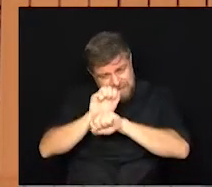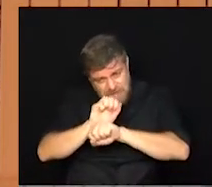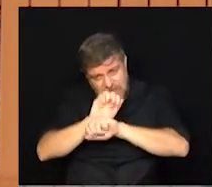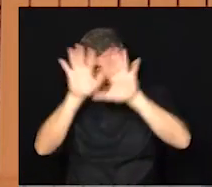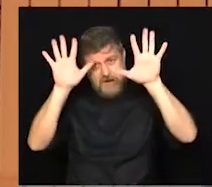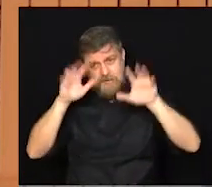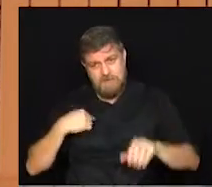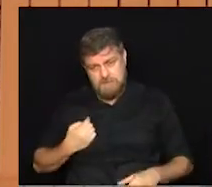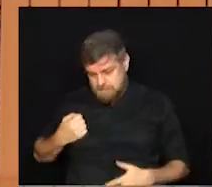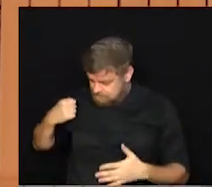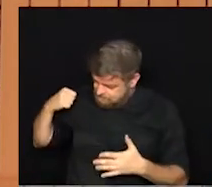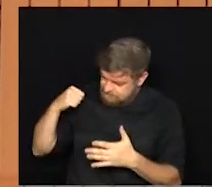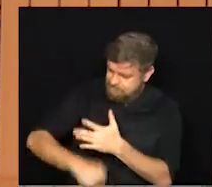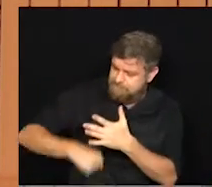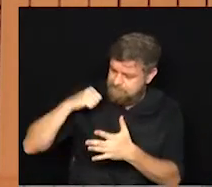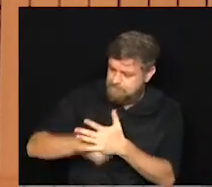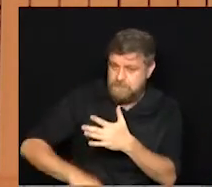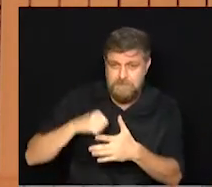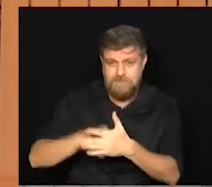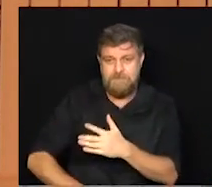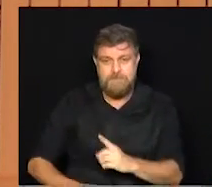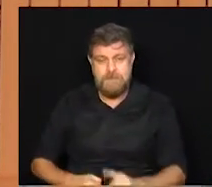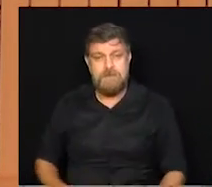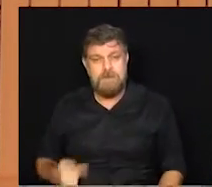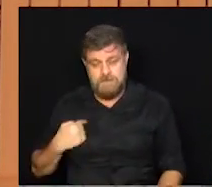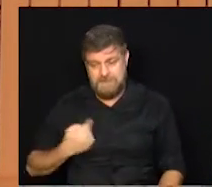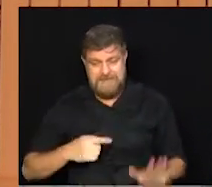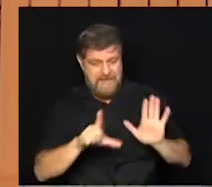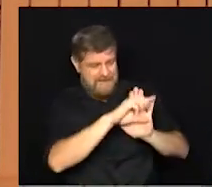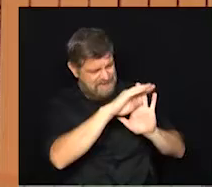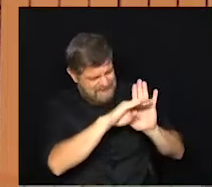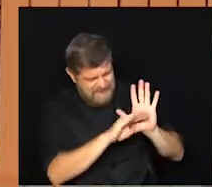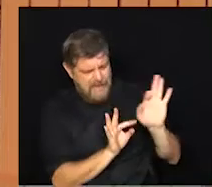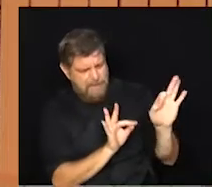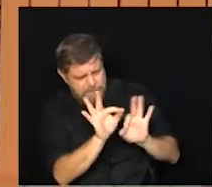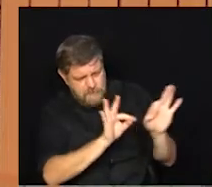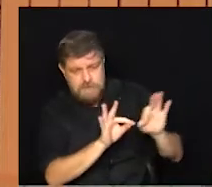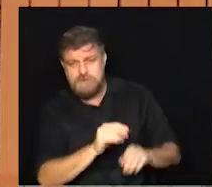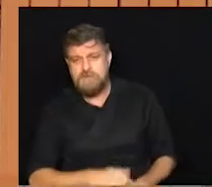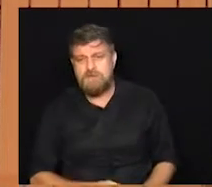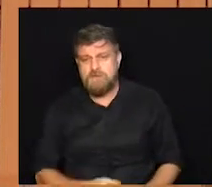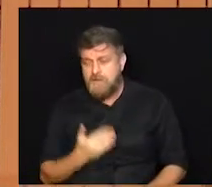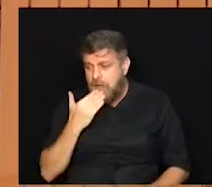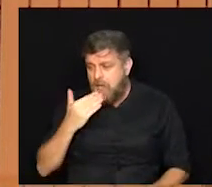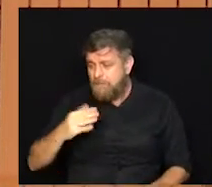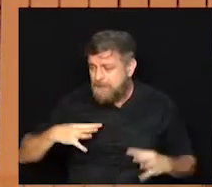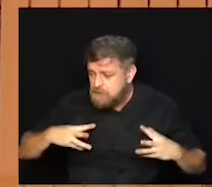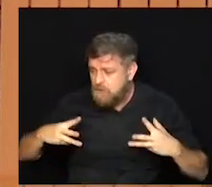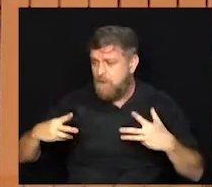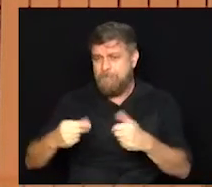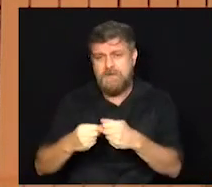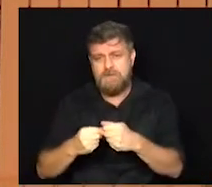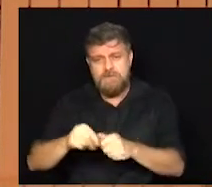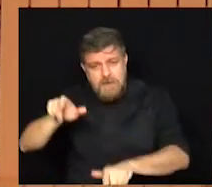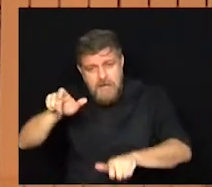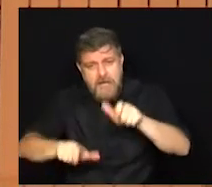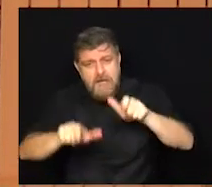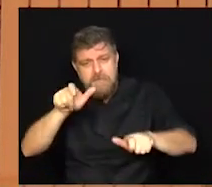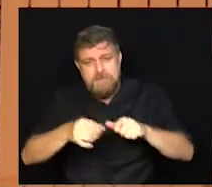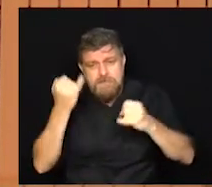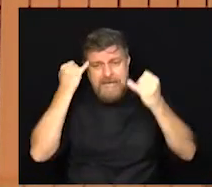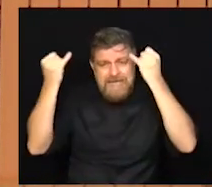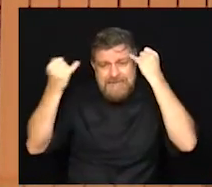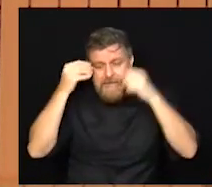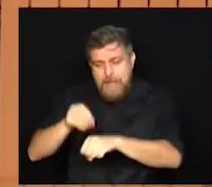lutar. Tudo que for, diante da lei, vamos criar projetos. E eu conto com todos vocês que estão aqui e pessoas que realmente dão ideia para a